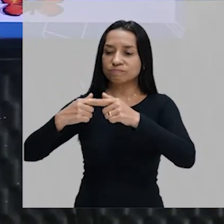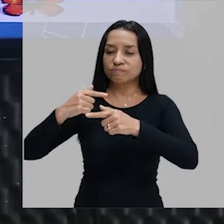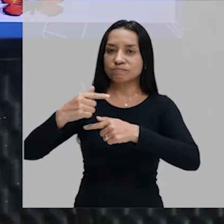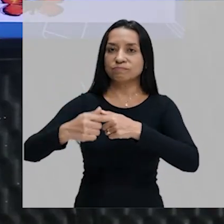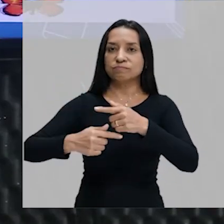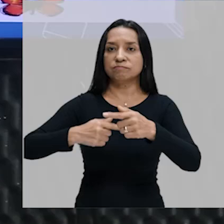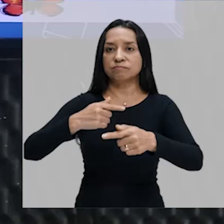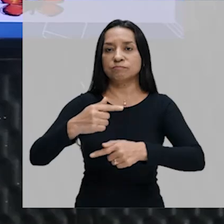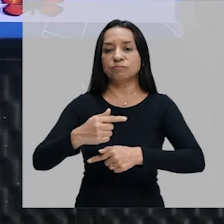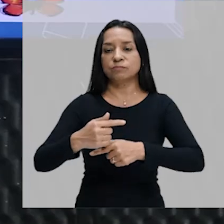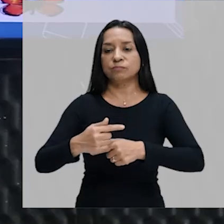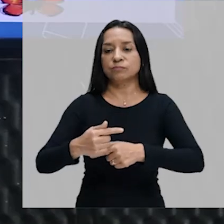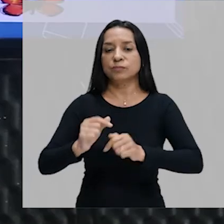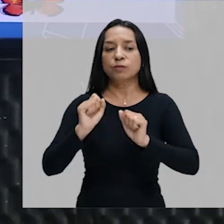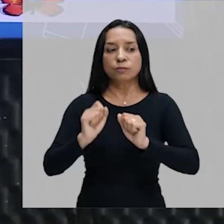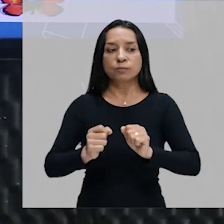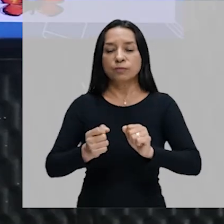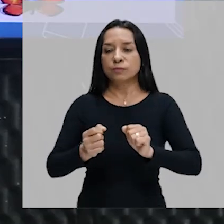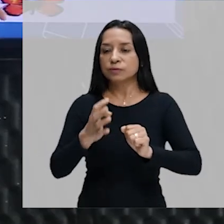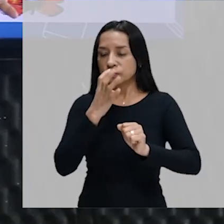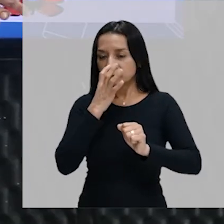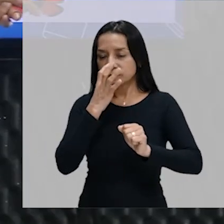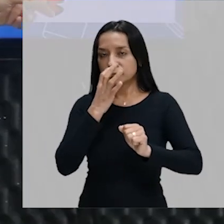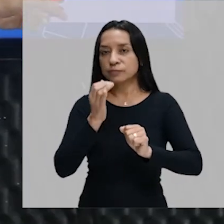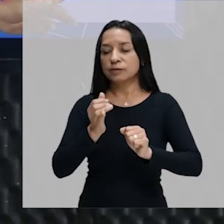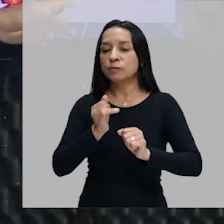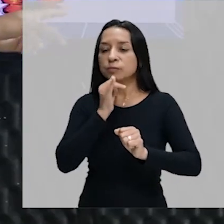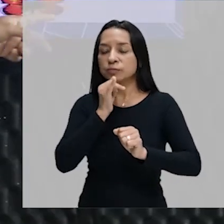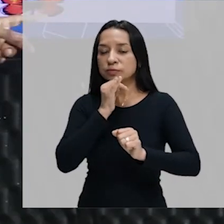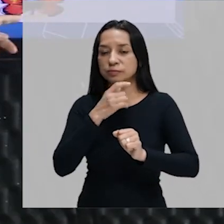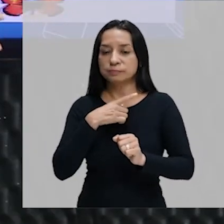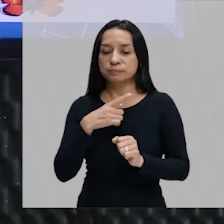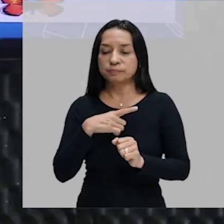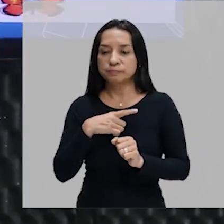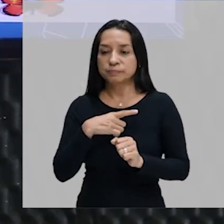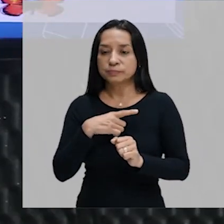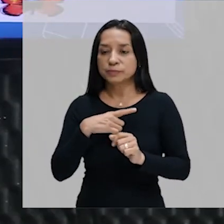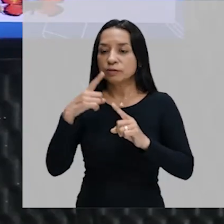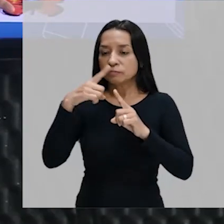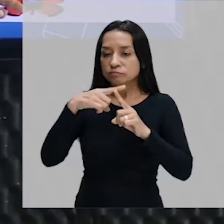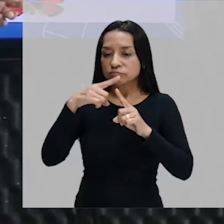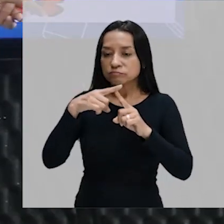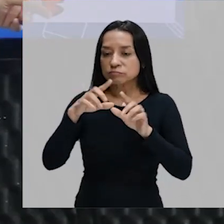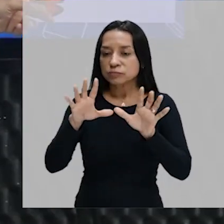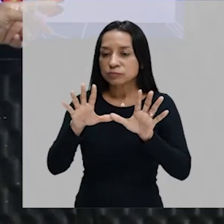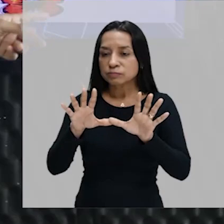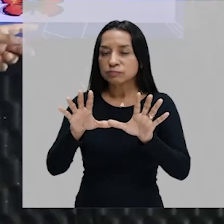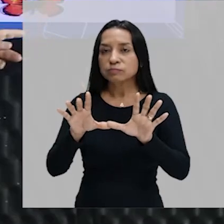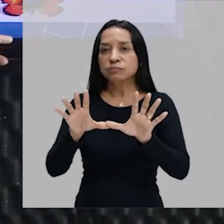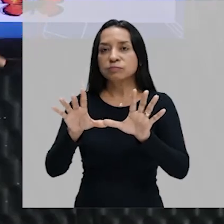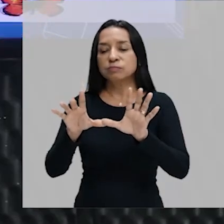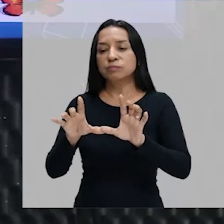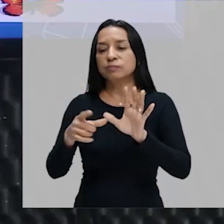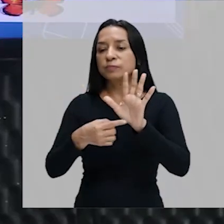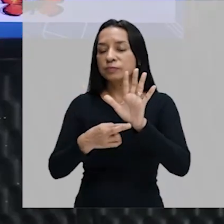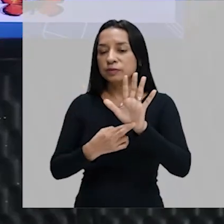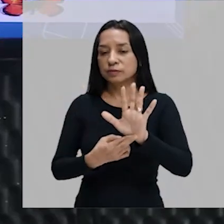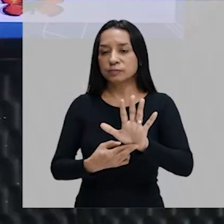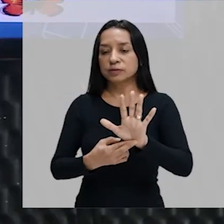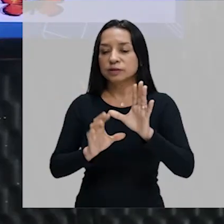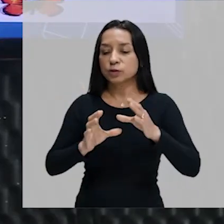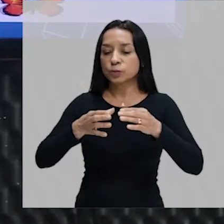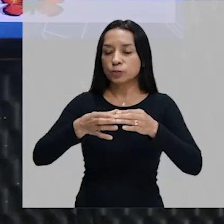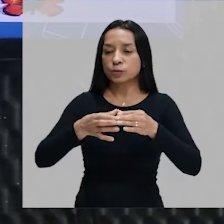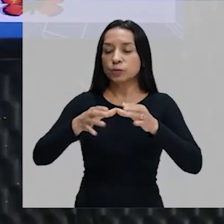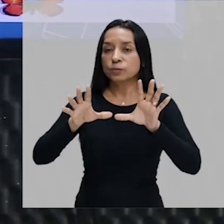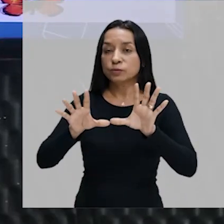gerações. Como vocês podem observar aqui, por exemplo, eu tenho um tipo de borboleta, representando um grupo de